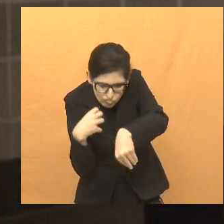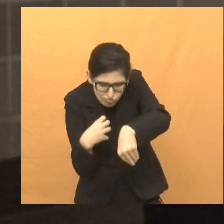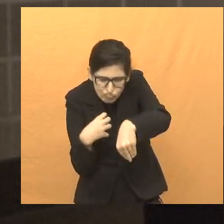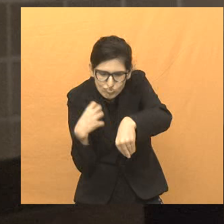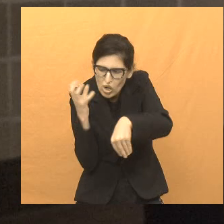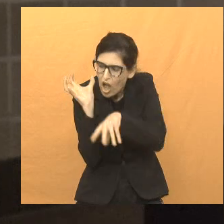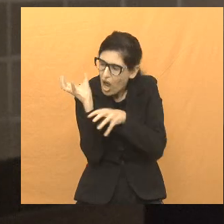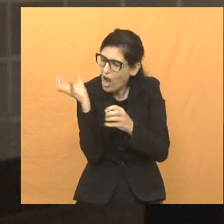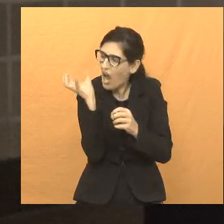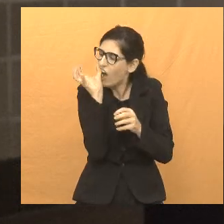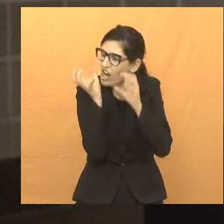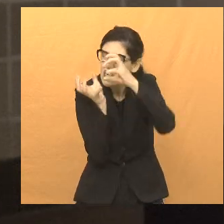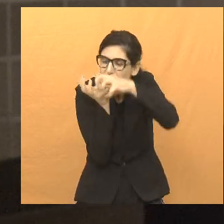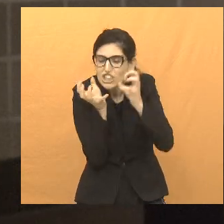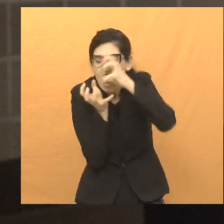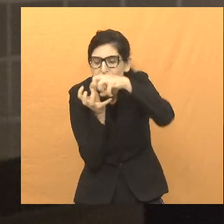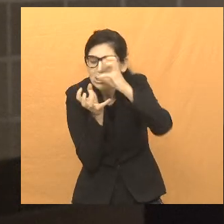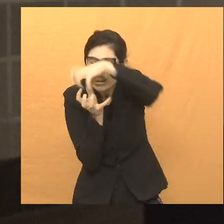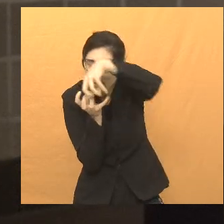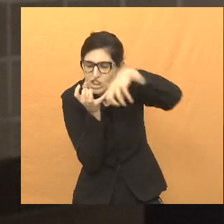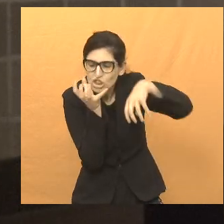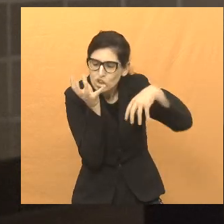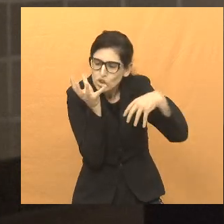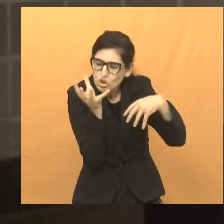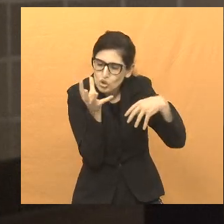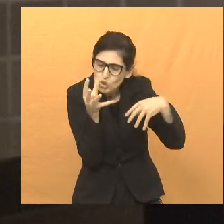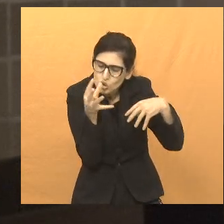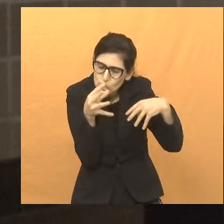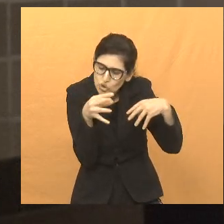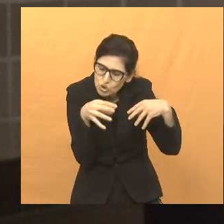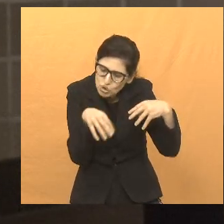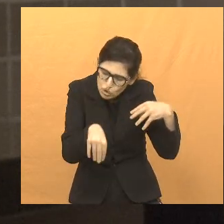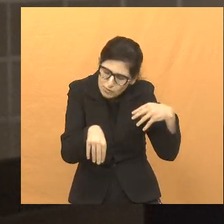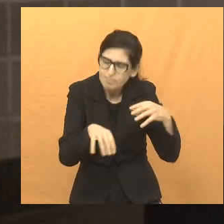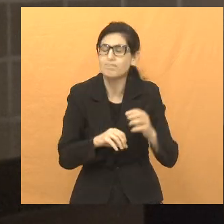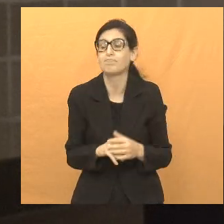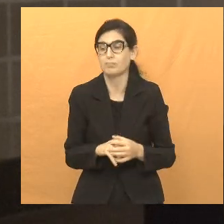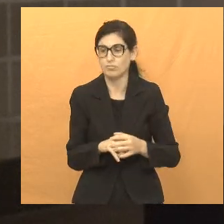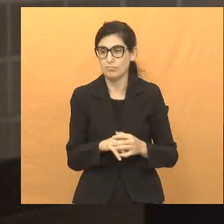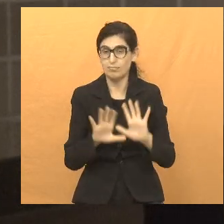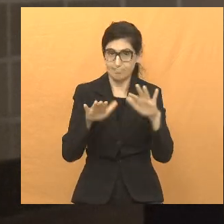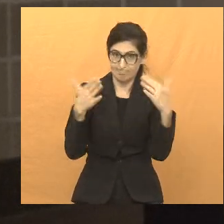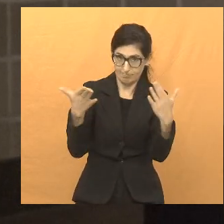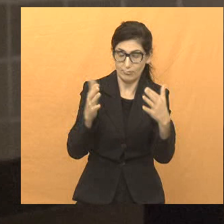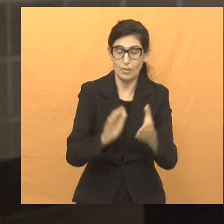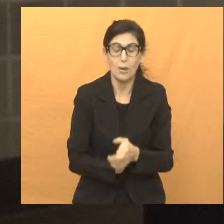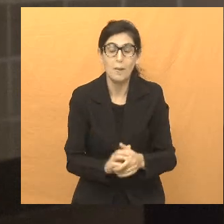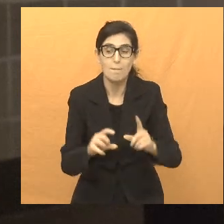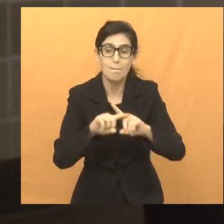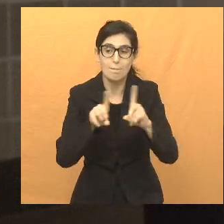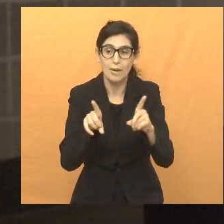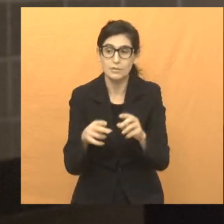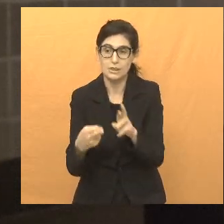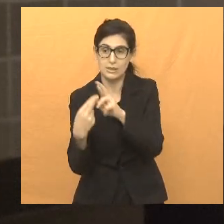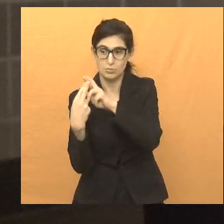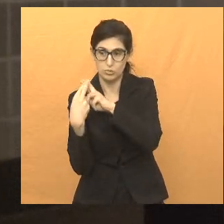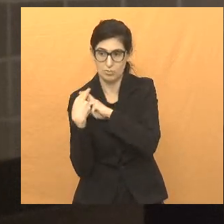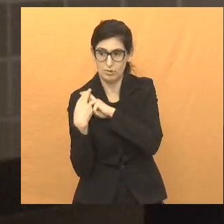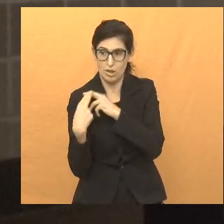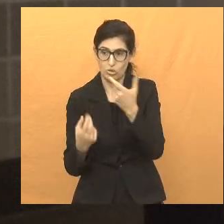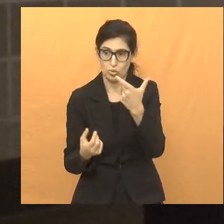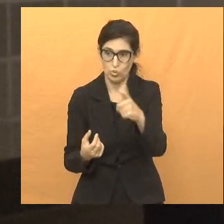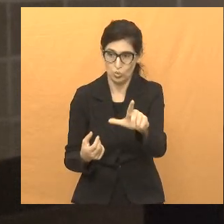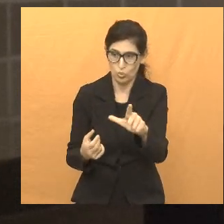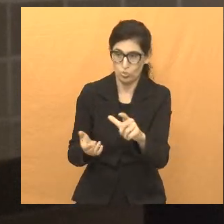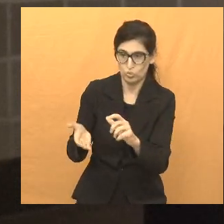ambiente. Aonde existe Secretaria de Agricultura, ela é fortemente motivada